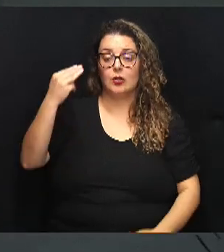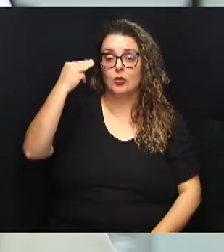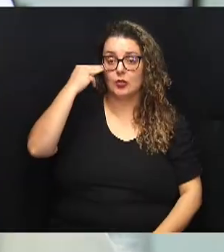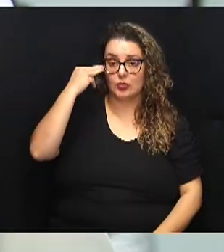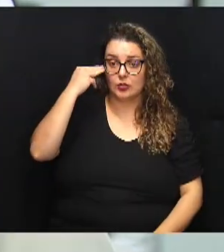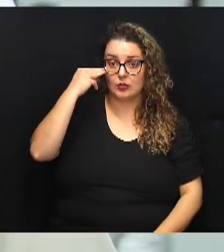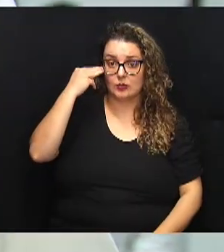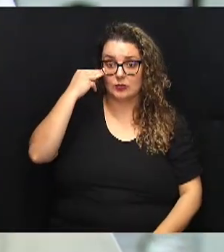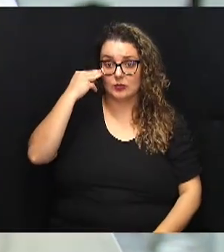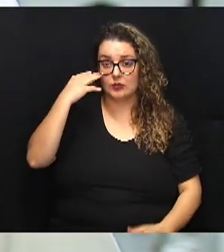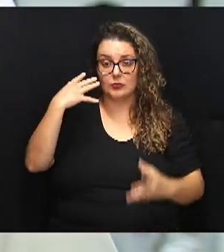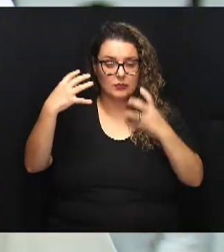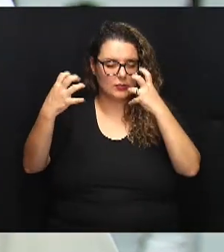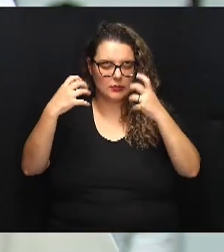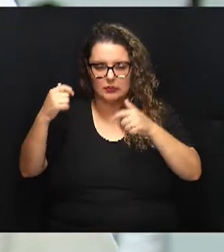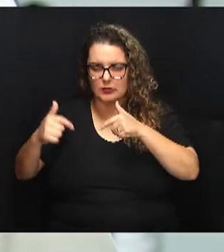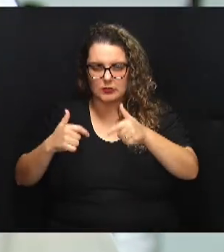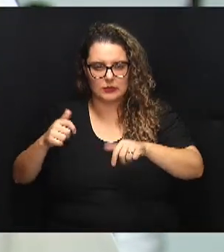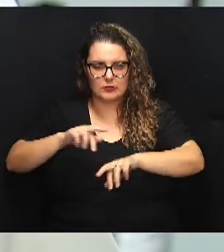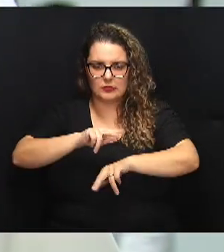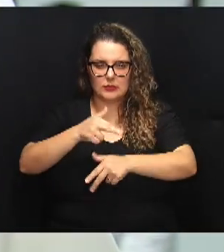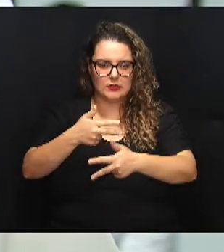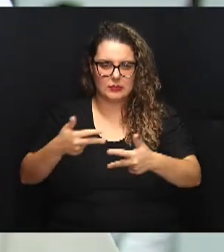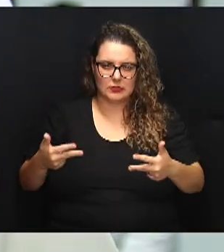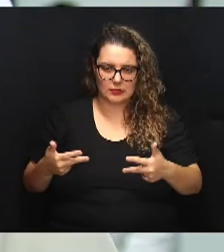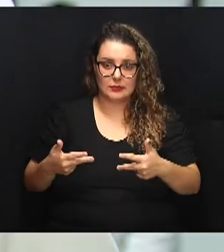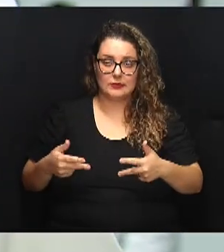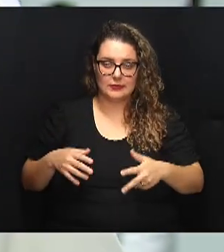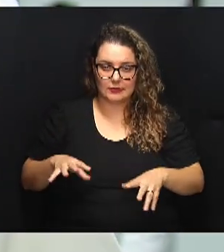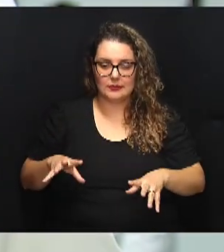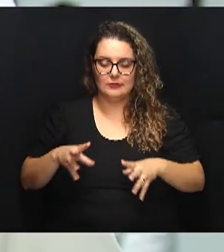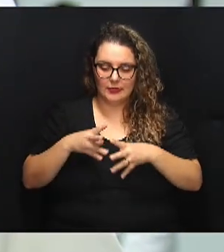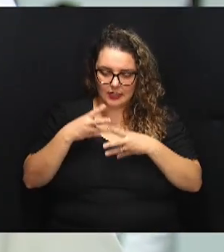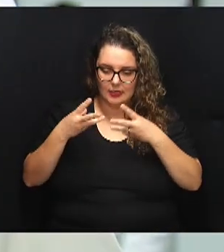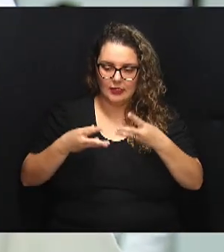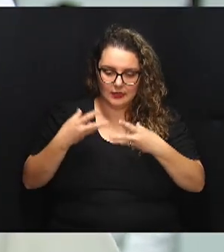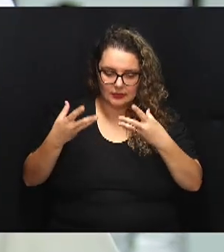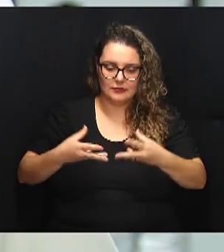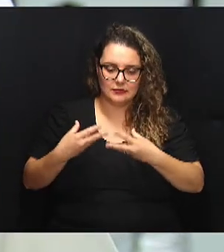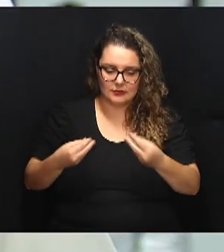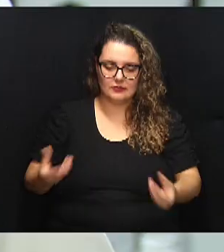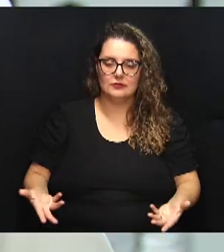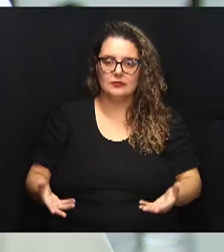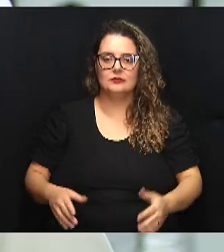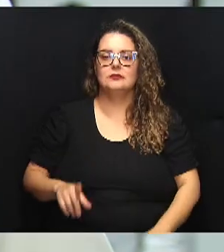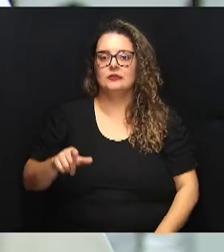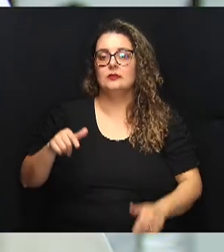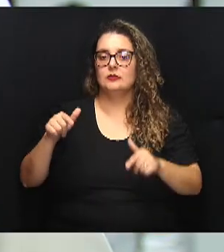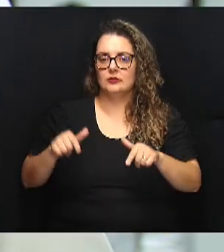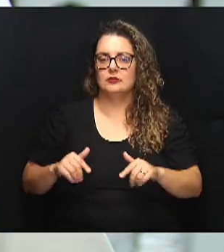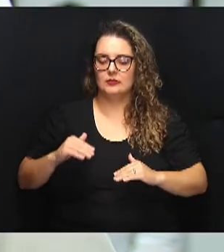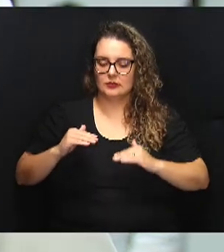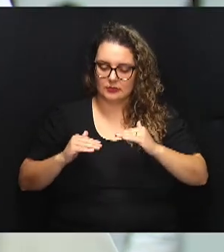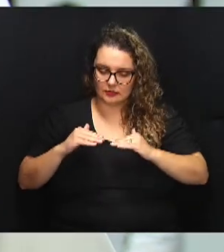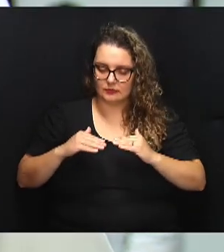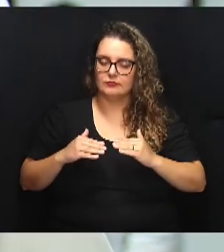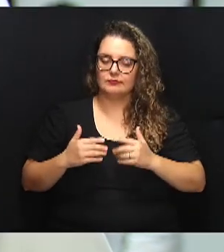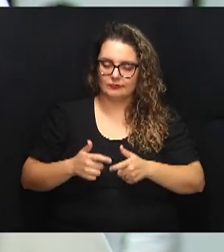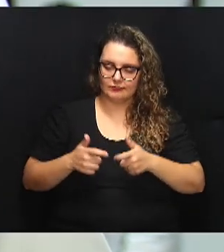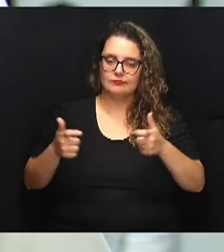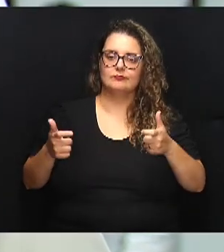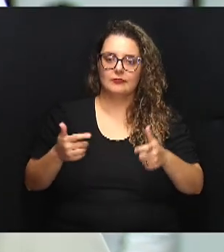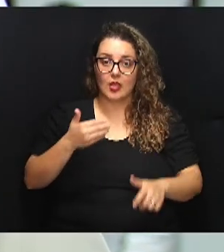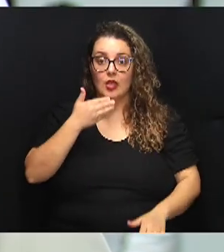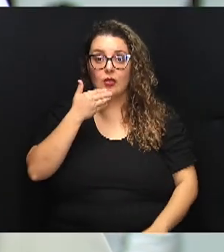né? Estresse do trabalho, muita coisa para gerir na vida. Então é um lugar onde eu consigo me equilibrar bastante e